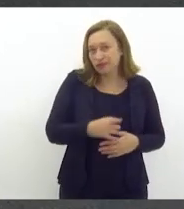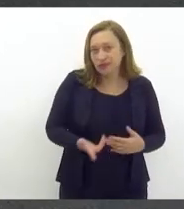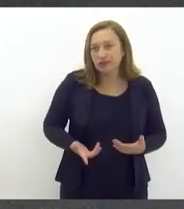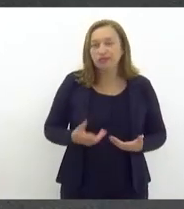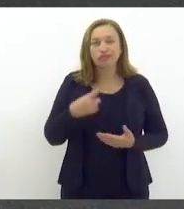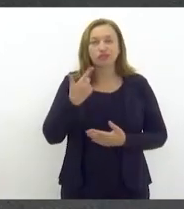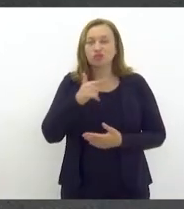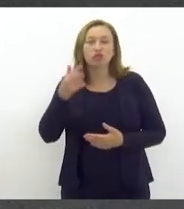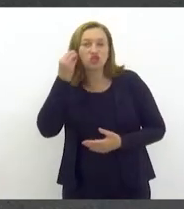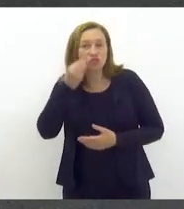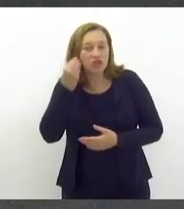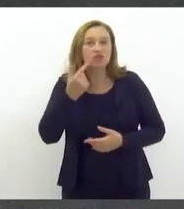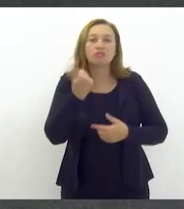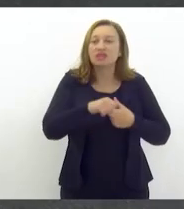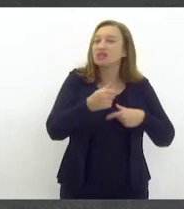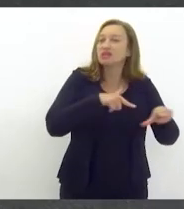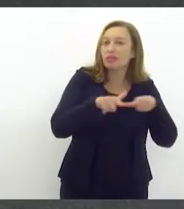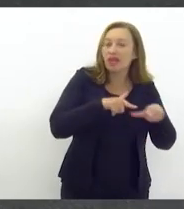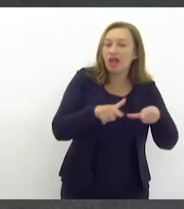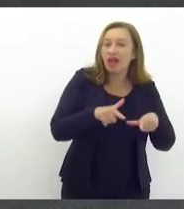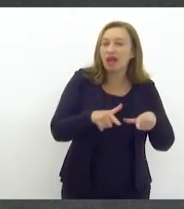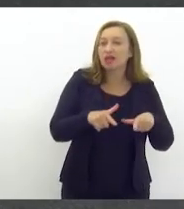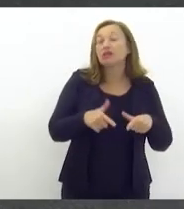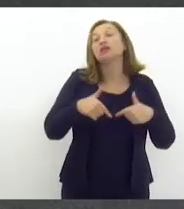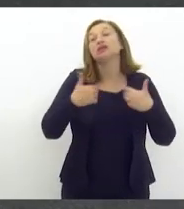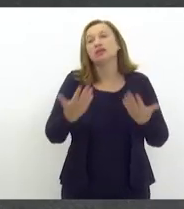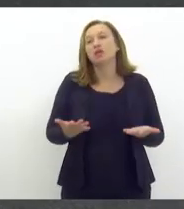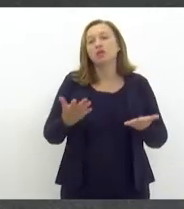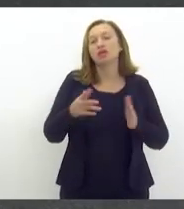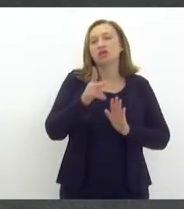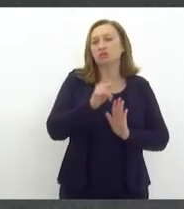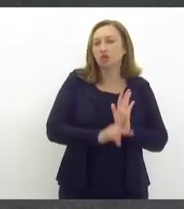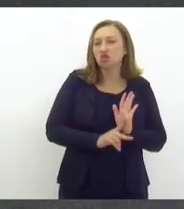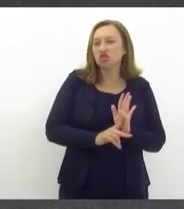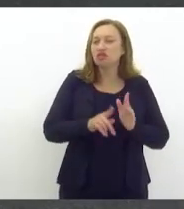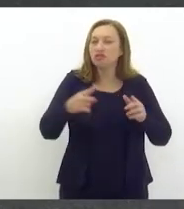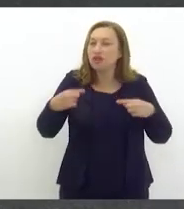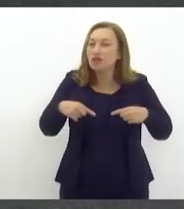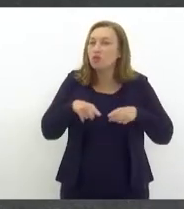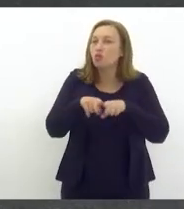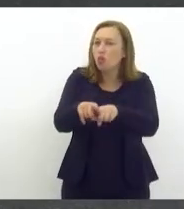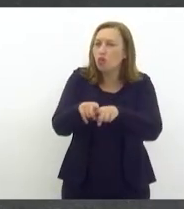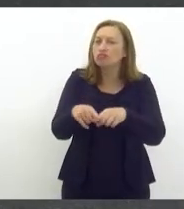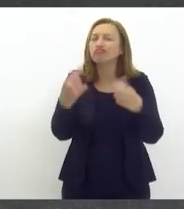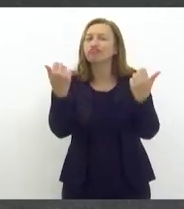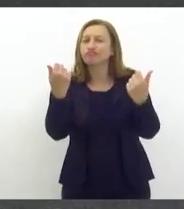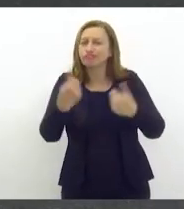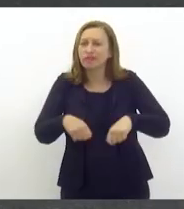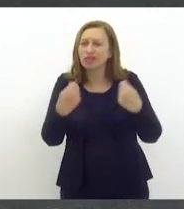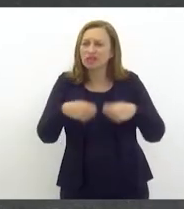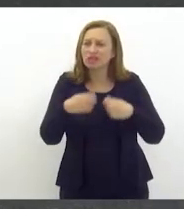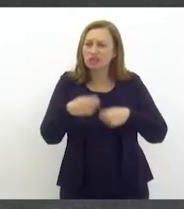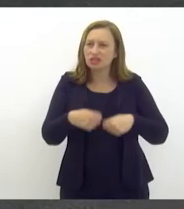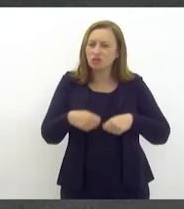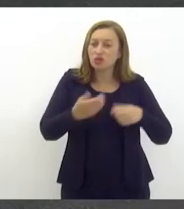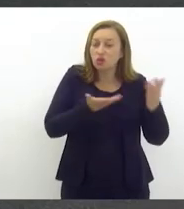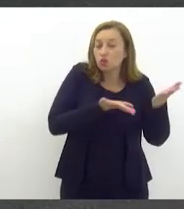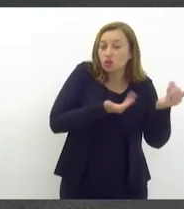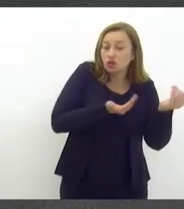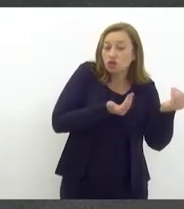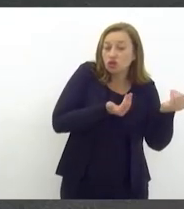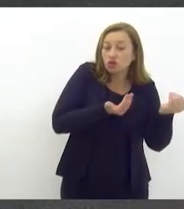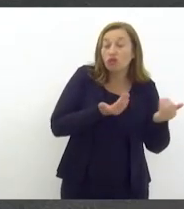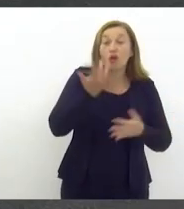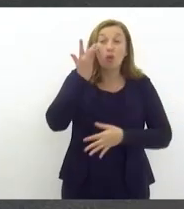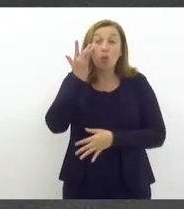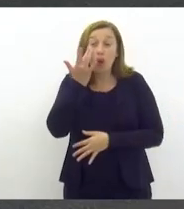tem experiência, precisa trabalhar, e aí esse projeto vai ao encontro dessa necessidade, dessa juventude, e